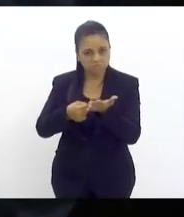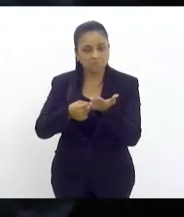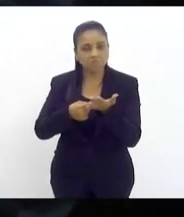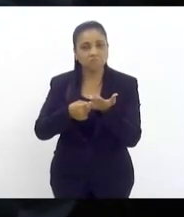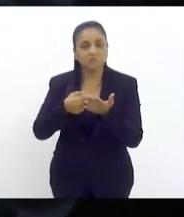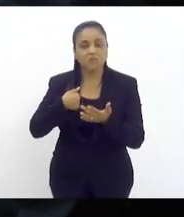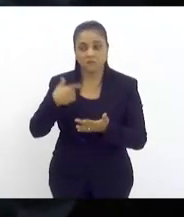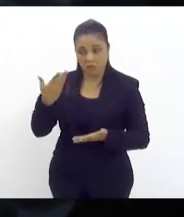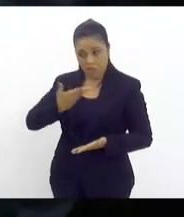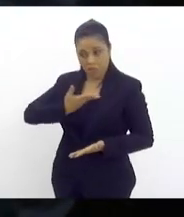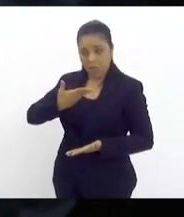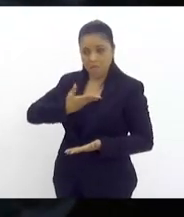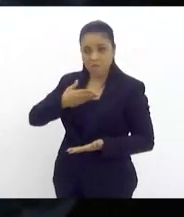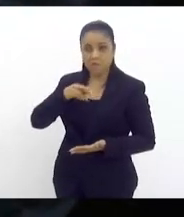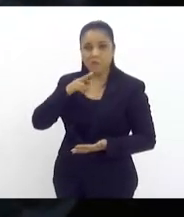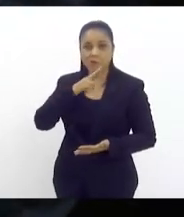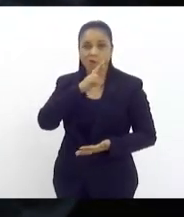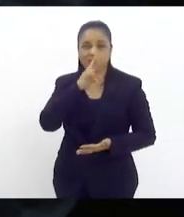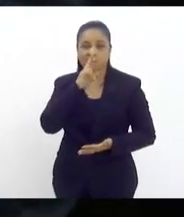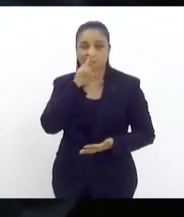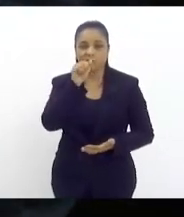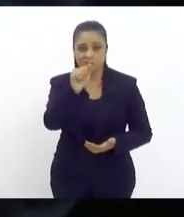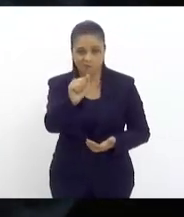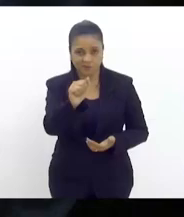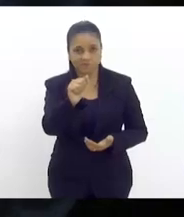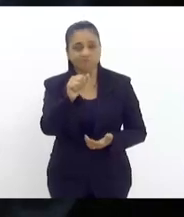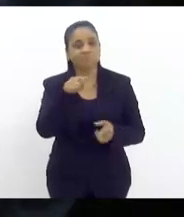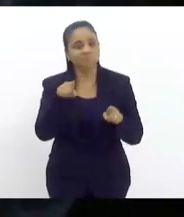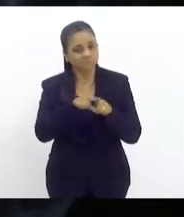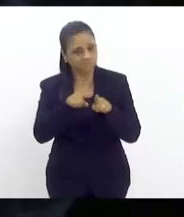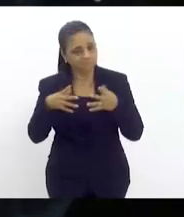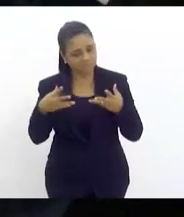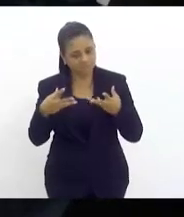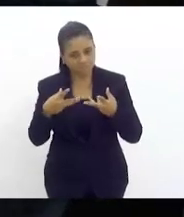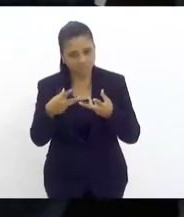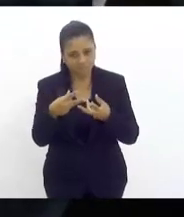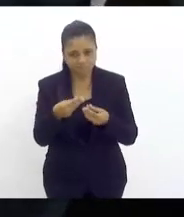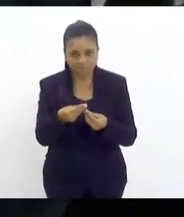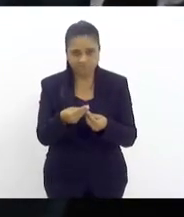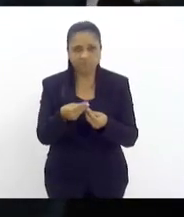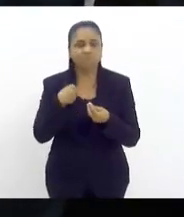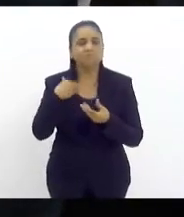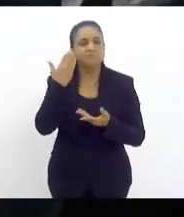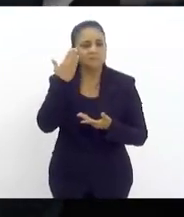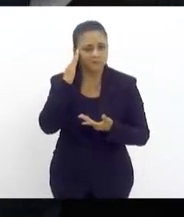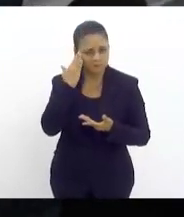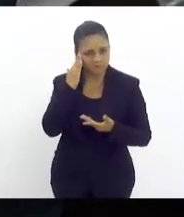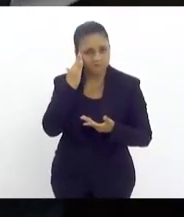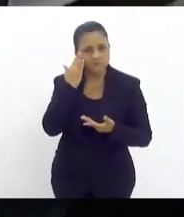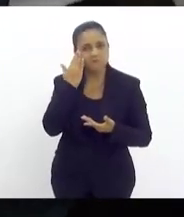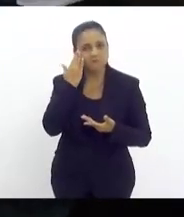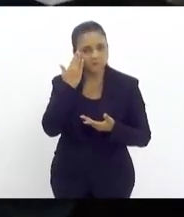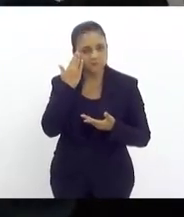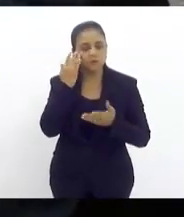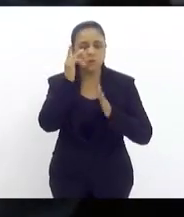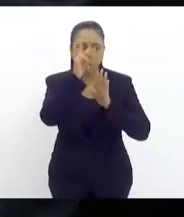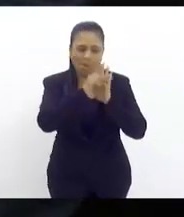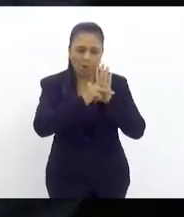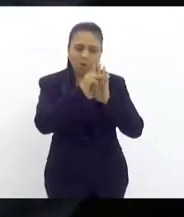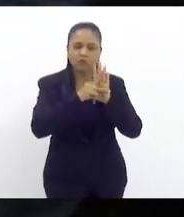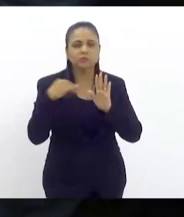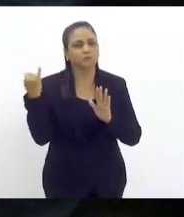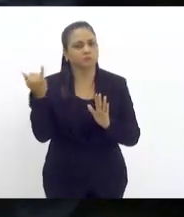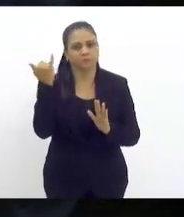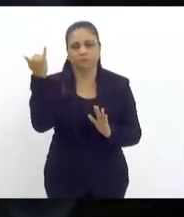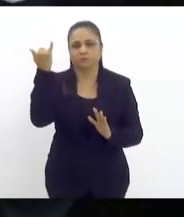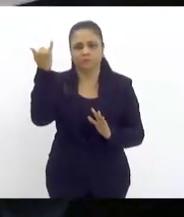nosso amigo, deputado Rodrigo Amorim, que também teve a sensibilidade de entender a magnitude do projeto.